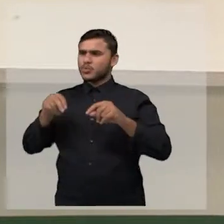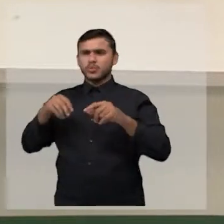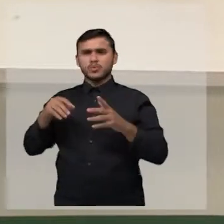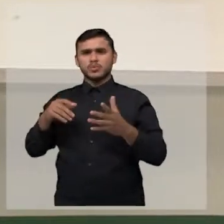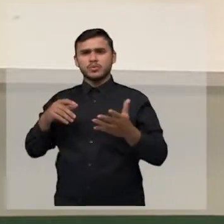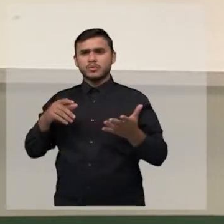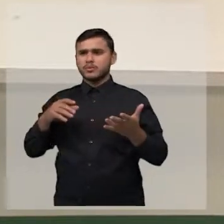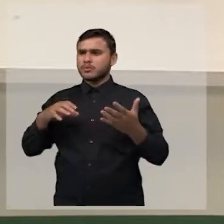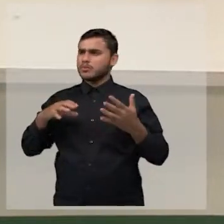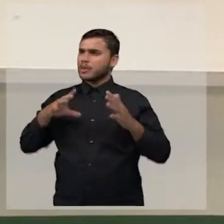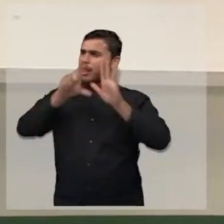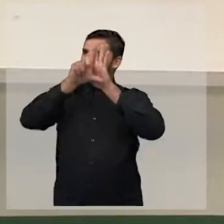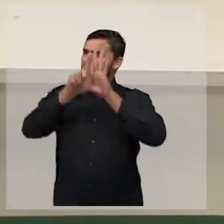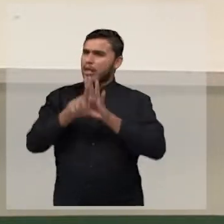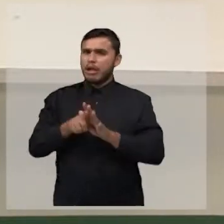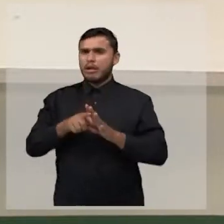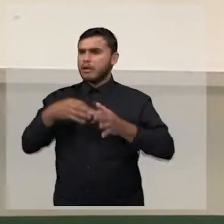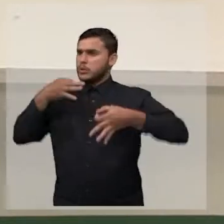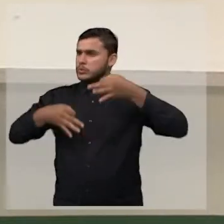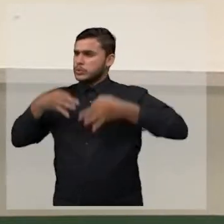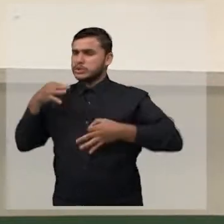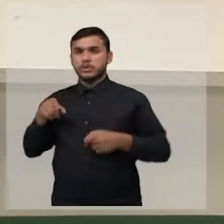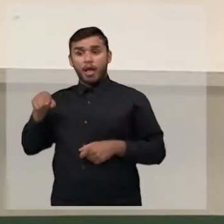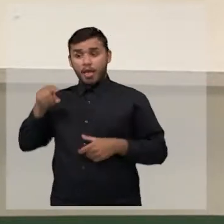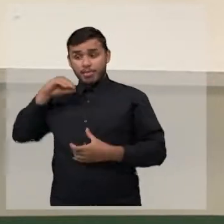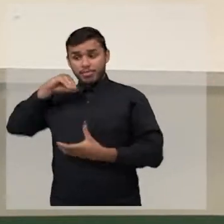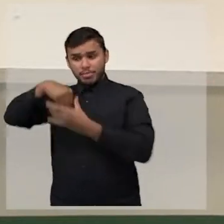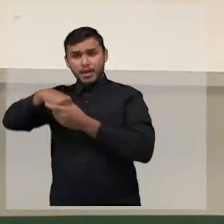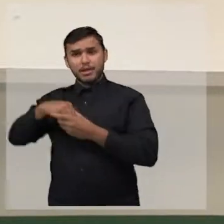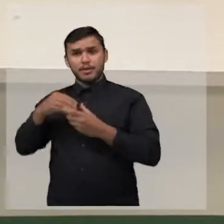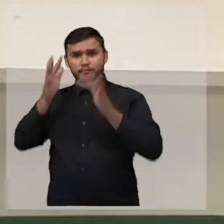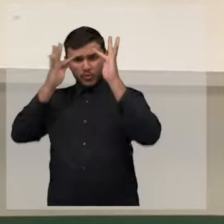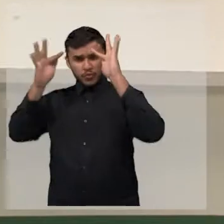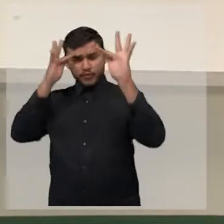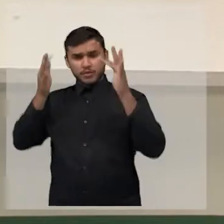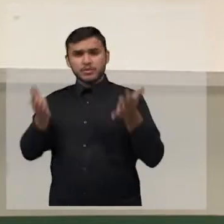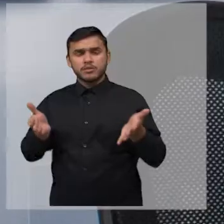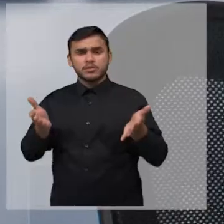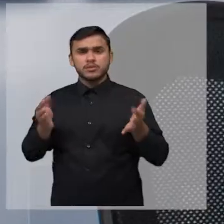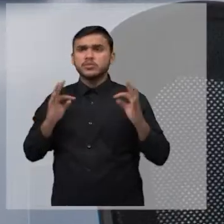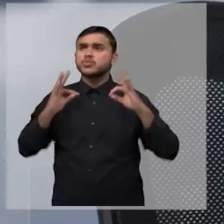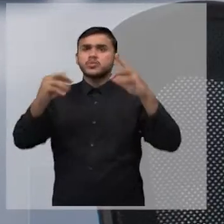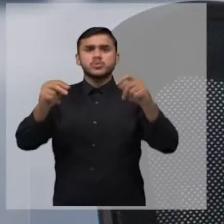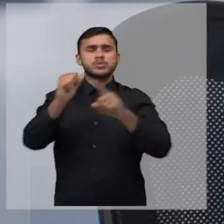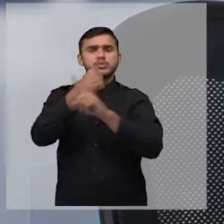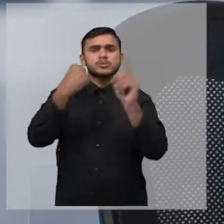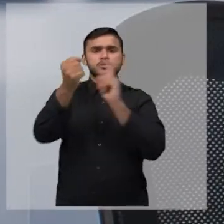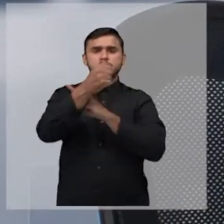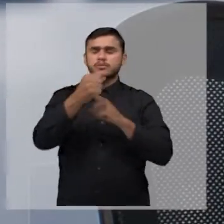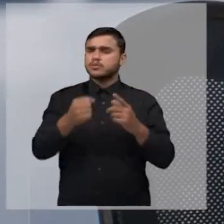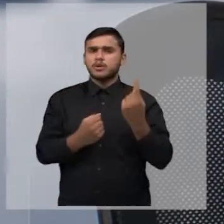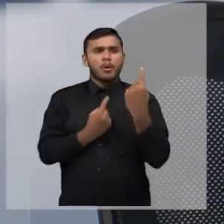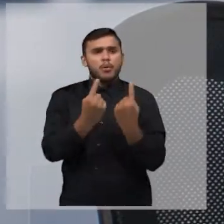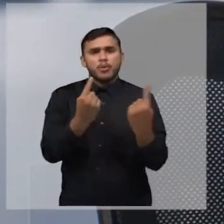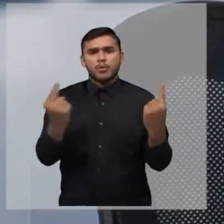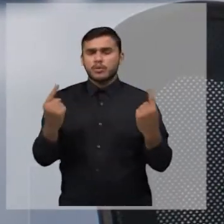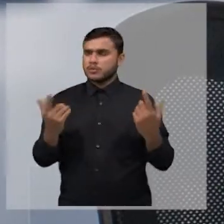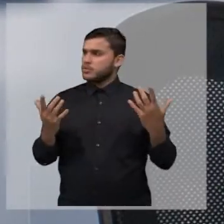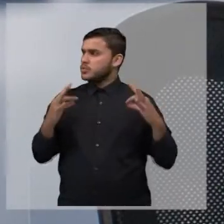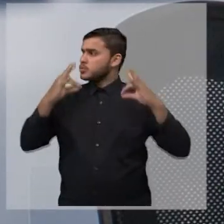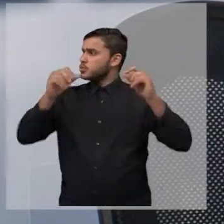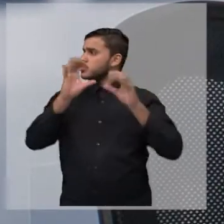É impressionante, é muito ampla. Né? E a sociologia explica os mecanismos da sociedade, como ela funciona, tanto do indivíduo ao